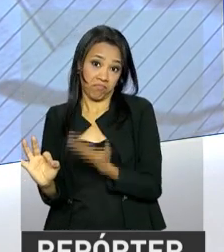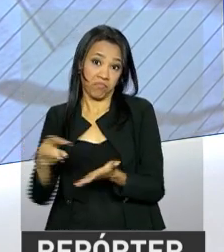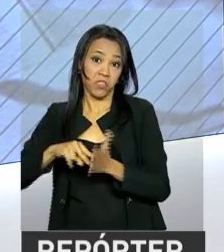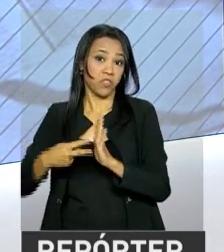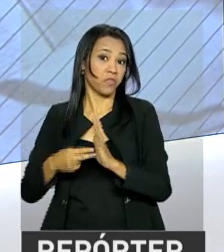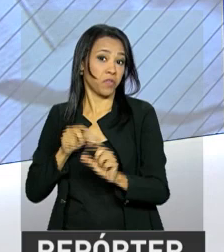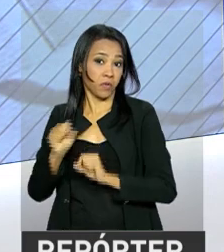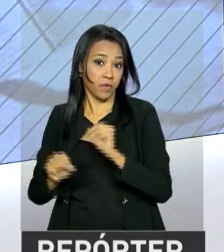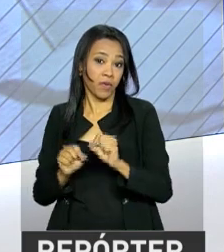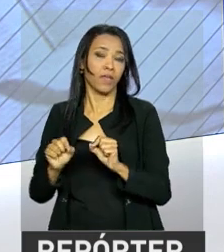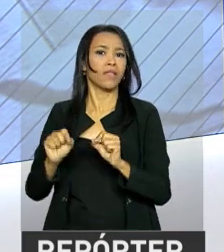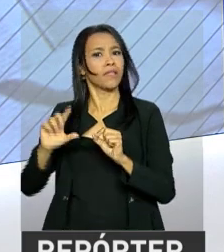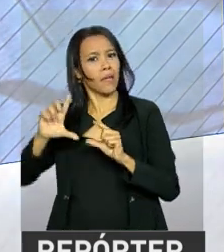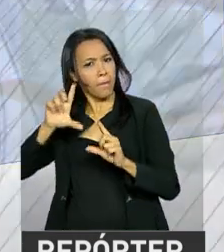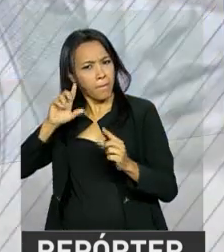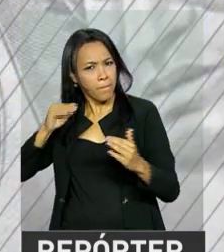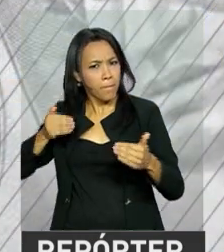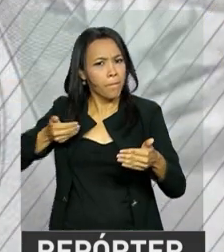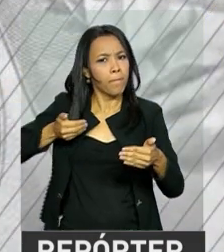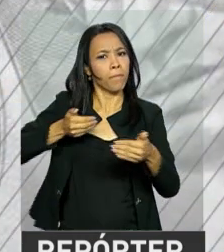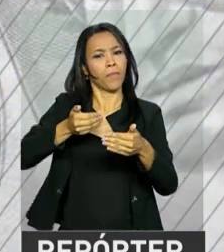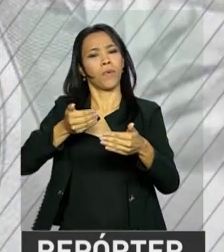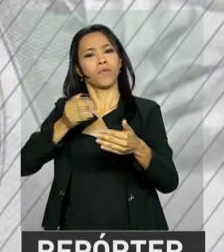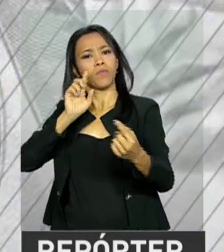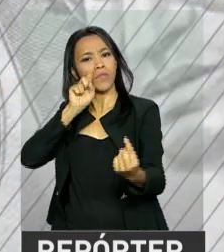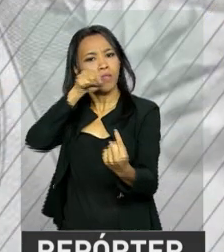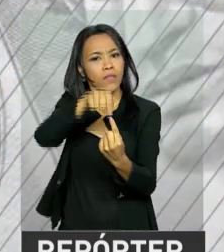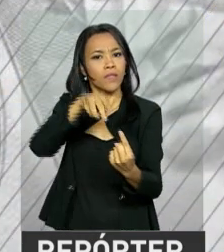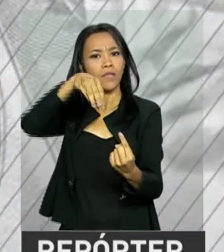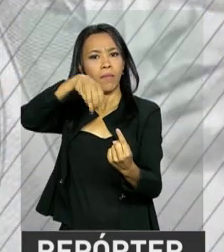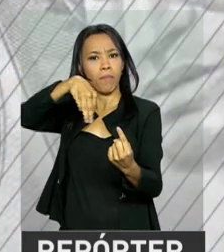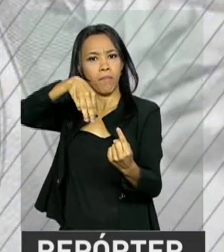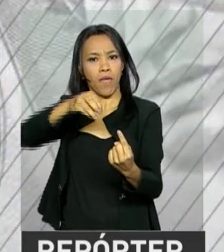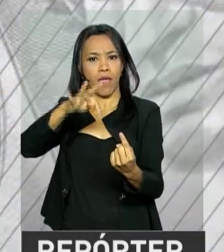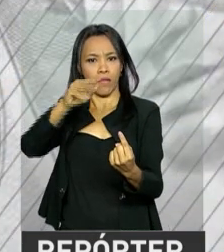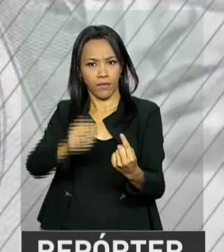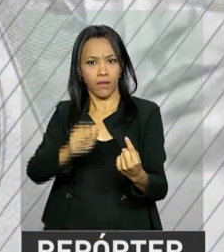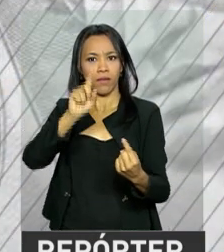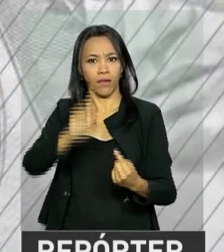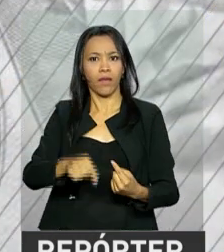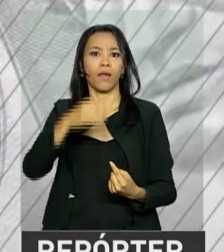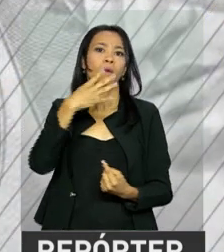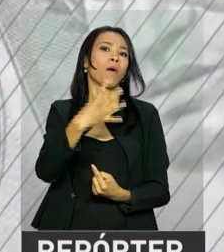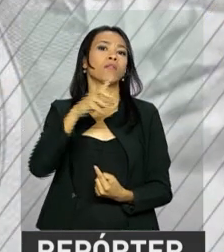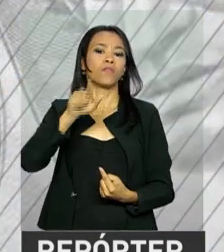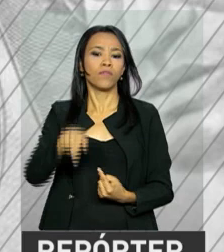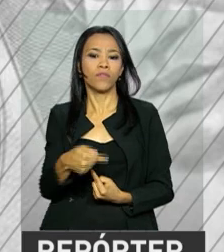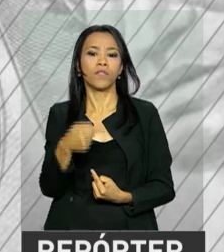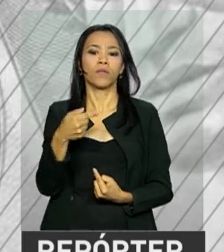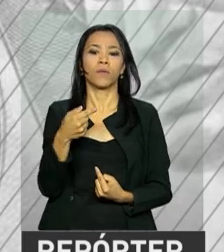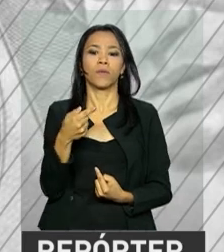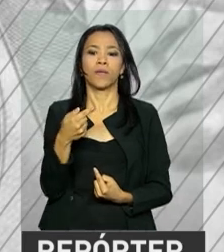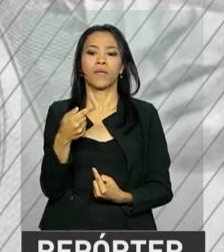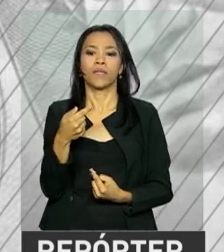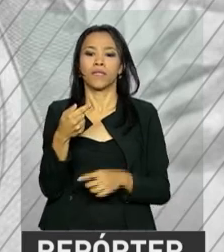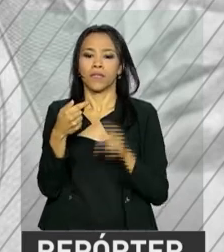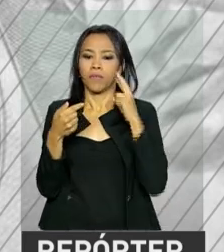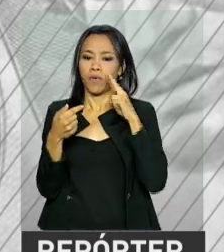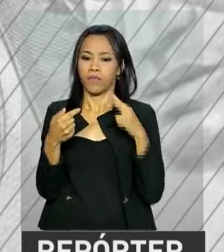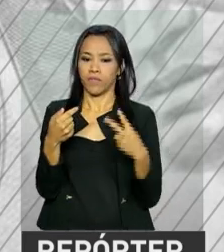seja está mais próxima do centro da Meta do governo que é de 45% tá aqui ó no nosso telão